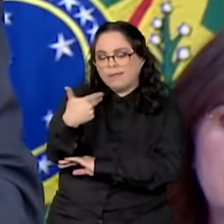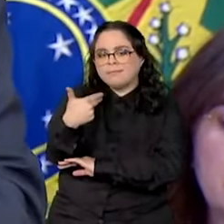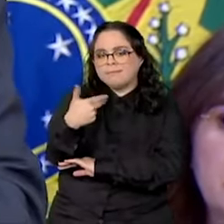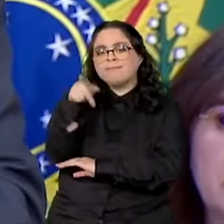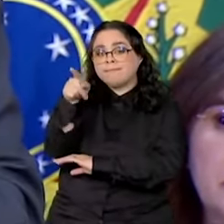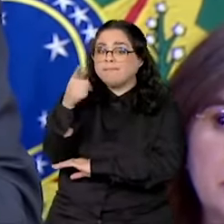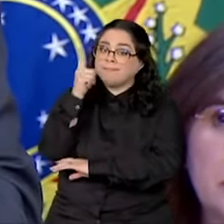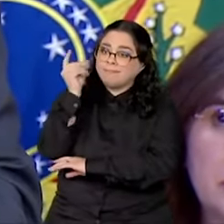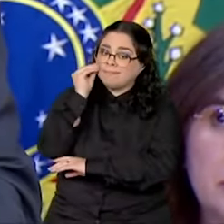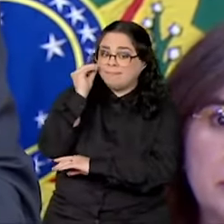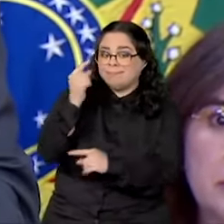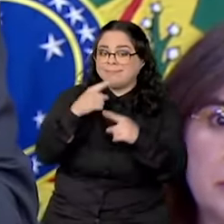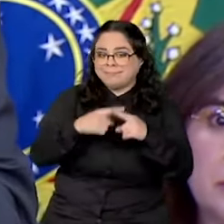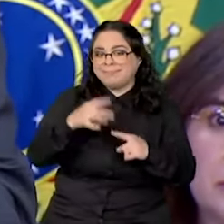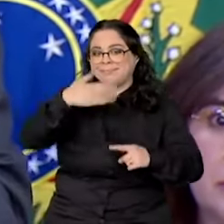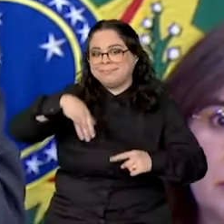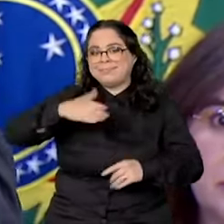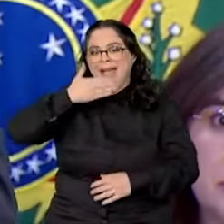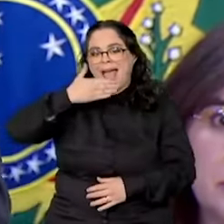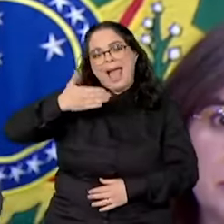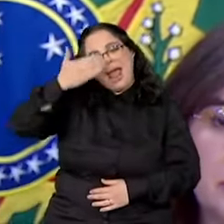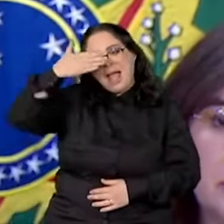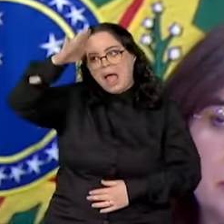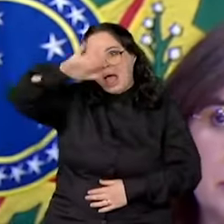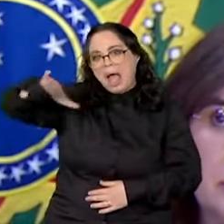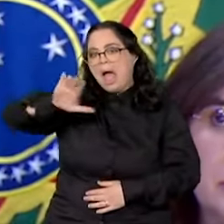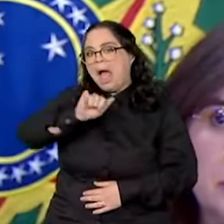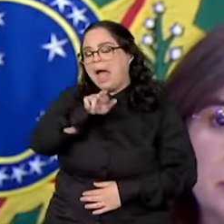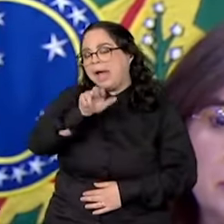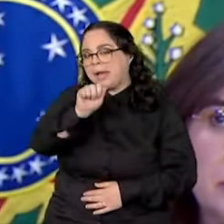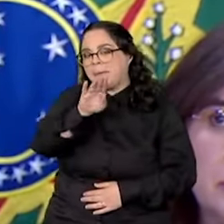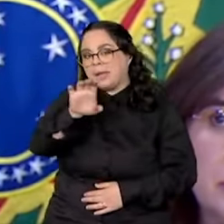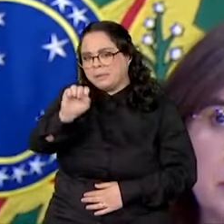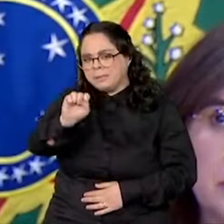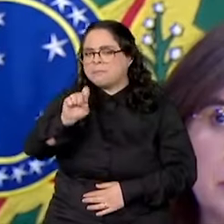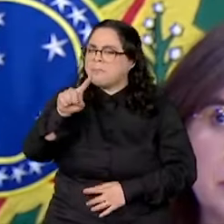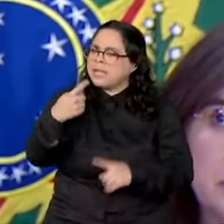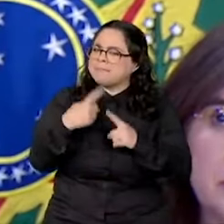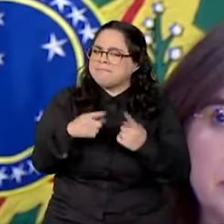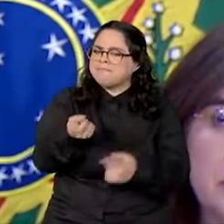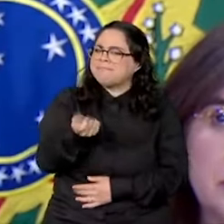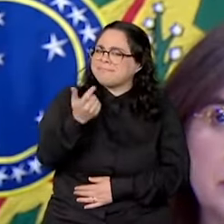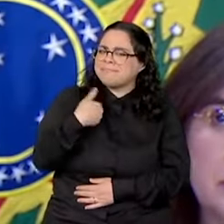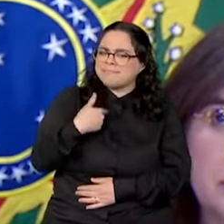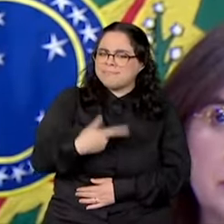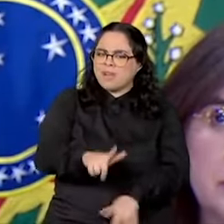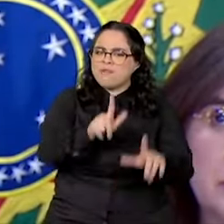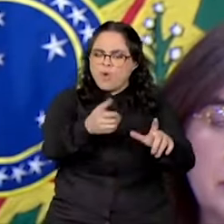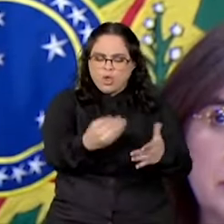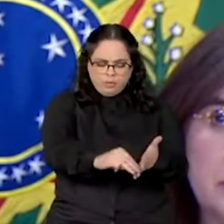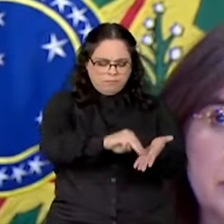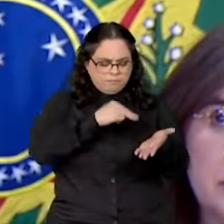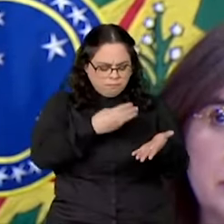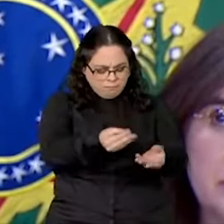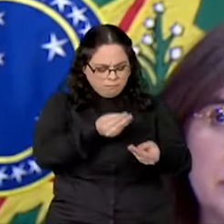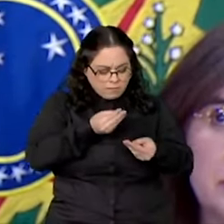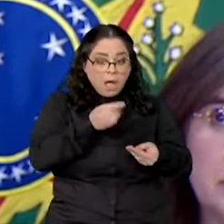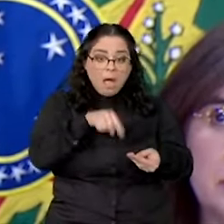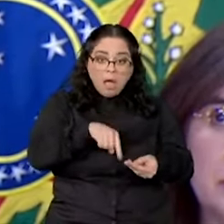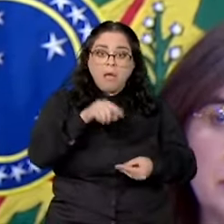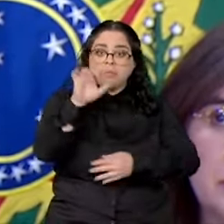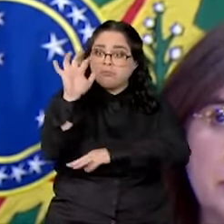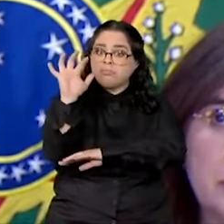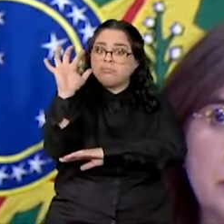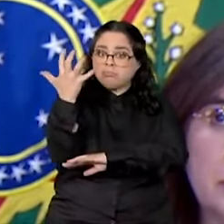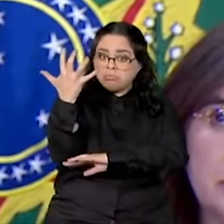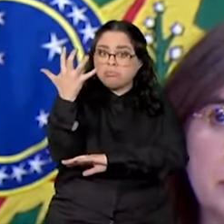possivelmente para competir com os países árabes. E, por coincidência, hoje eu recebo uma fotografia de que a